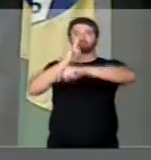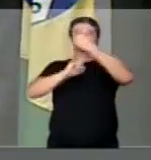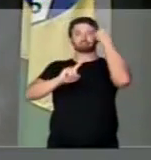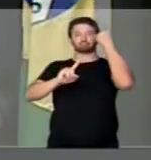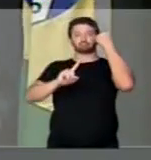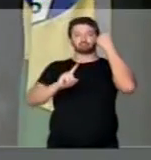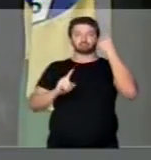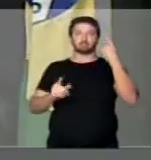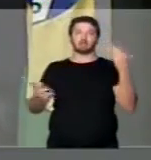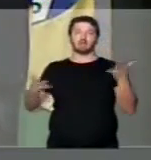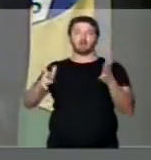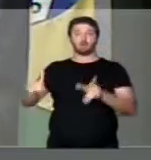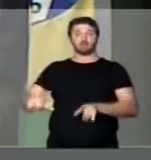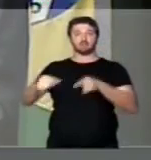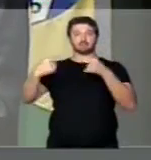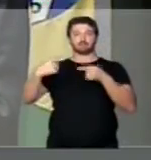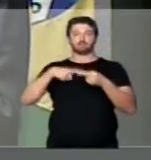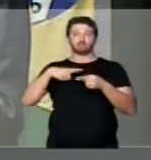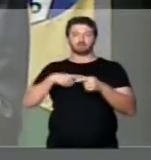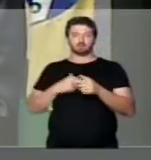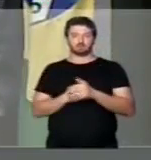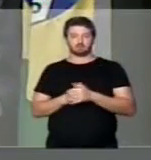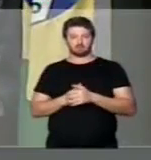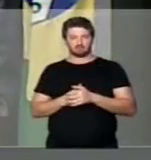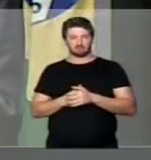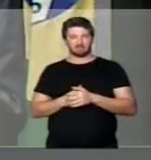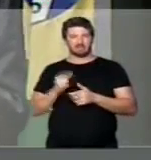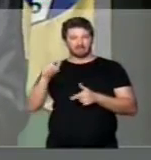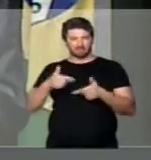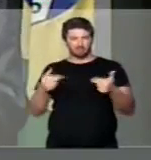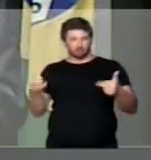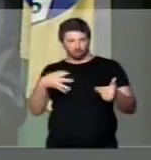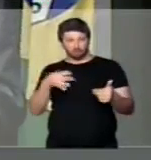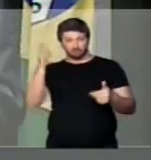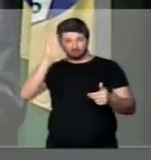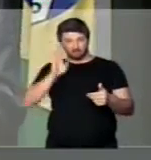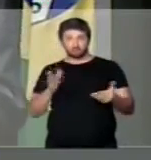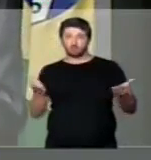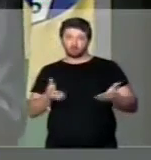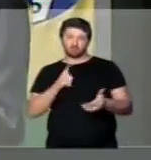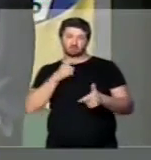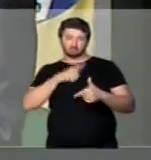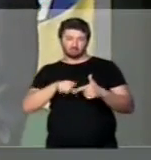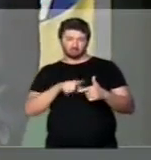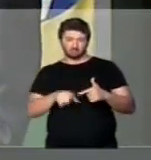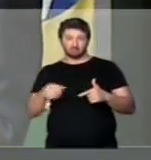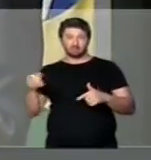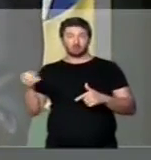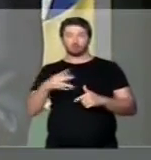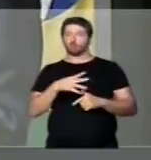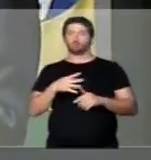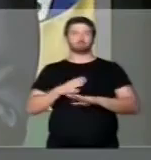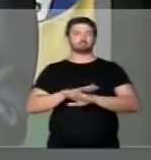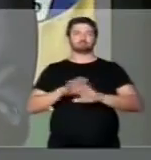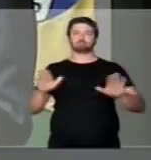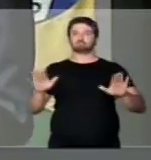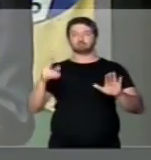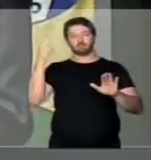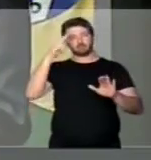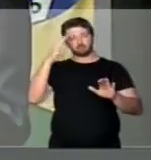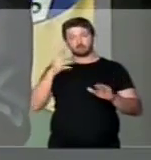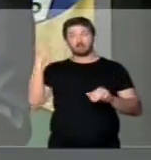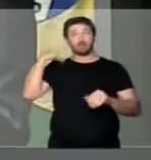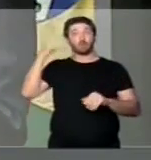ora colocados. Não é novidade que o Brasil atravessa hoje uma crise inédita na sua